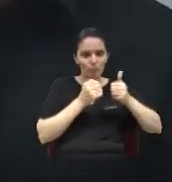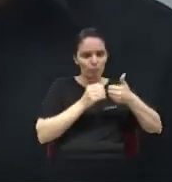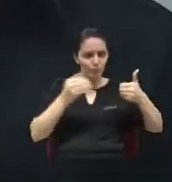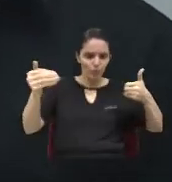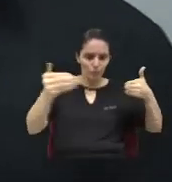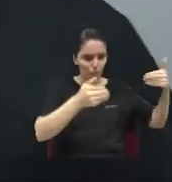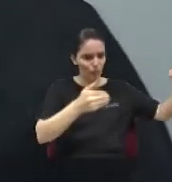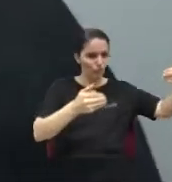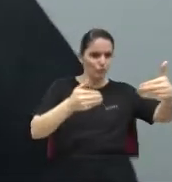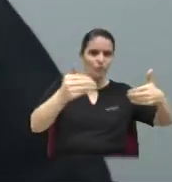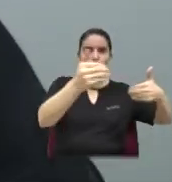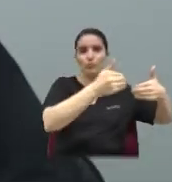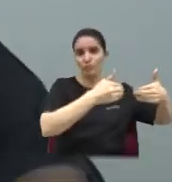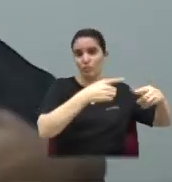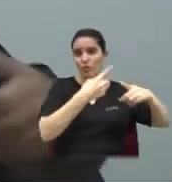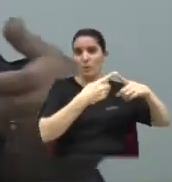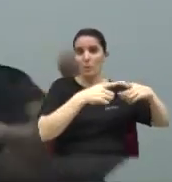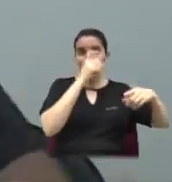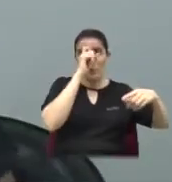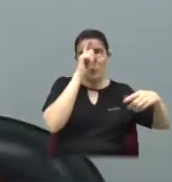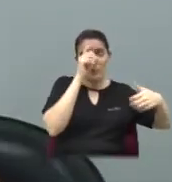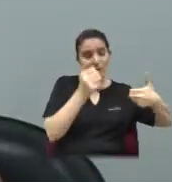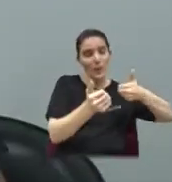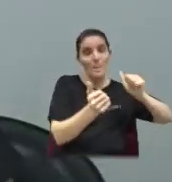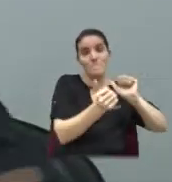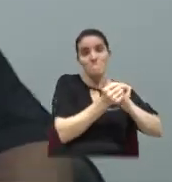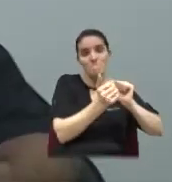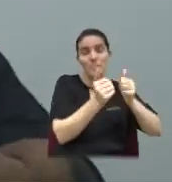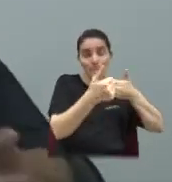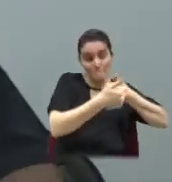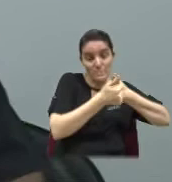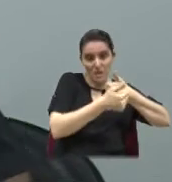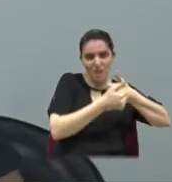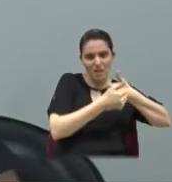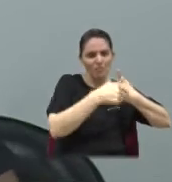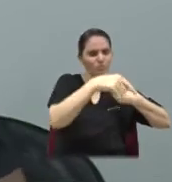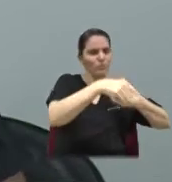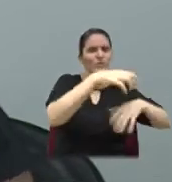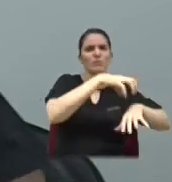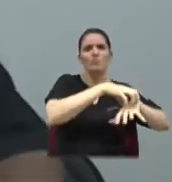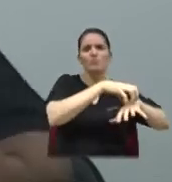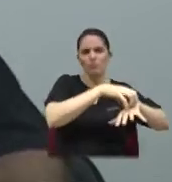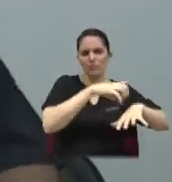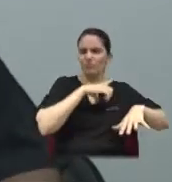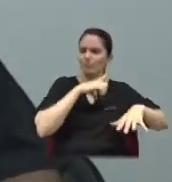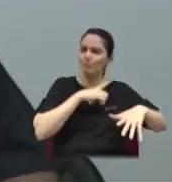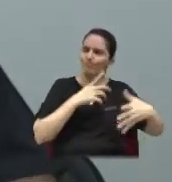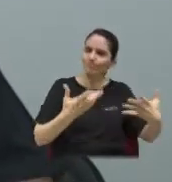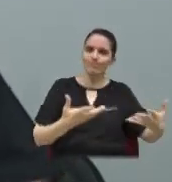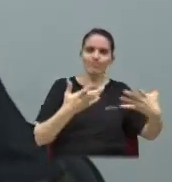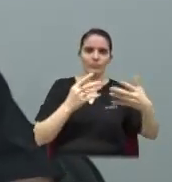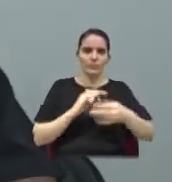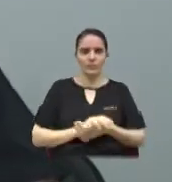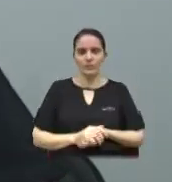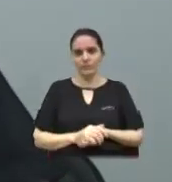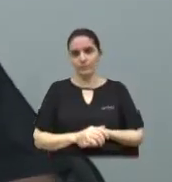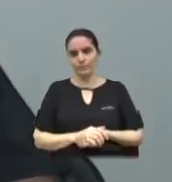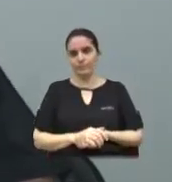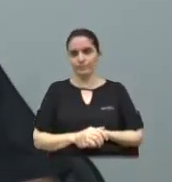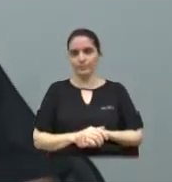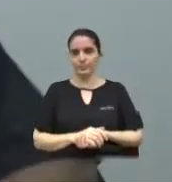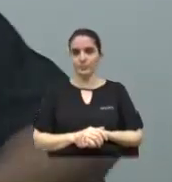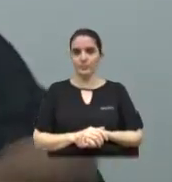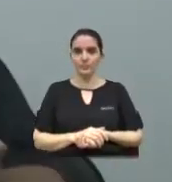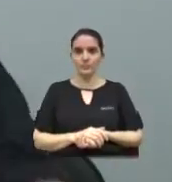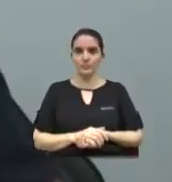ter hospitais ali próximo da região central, então não vejo os motivos de troca.